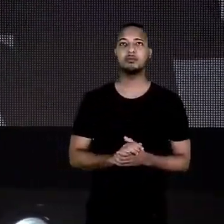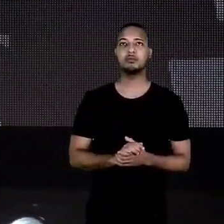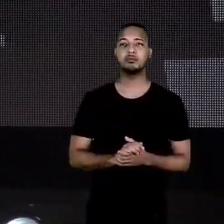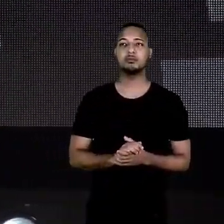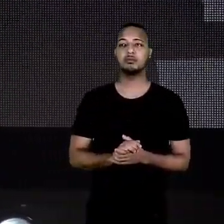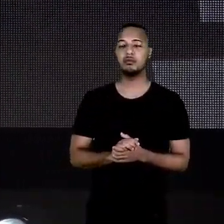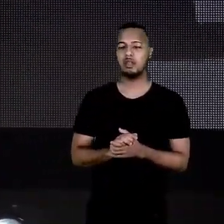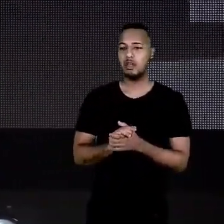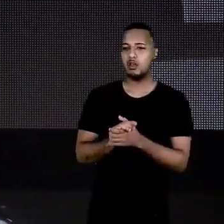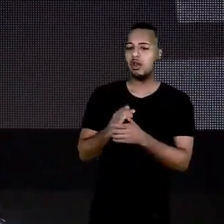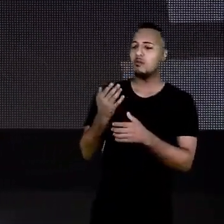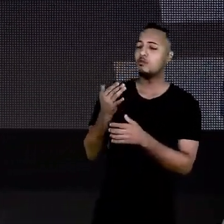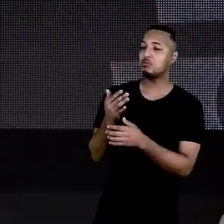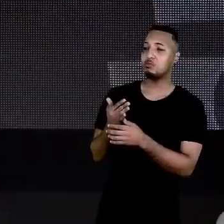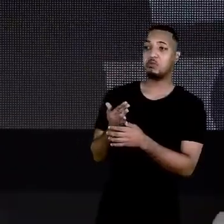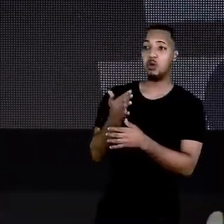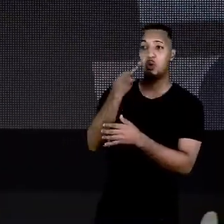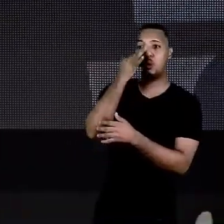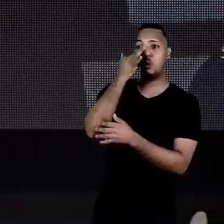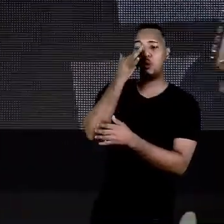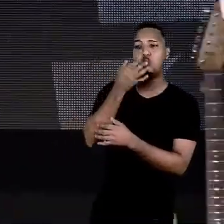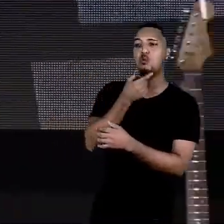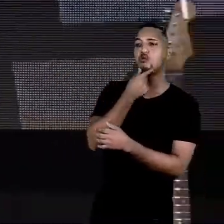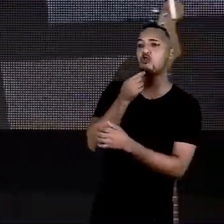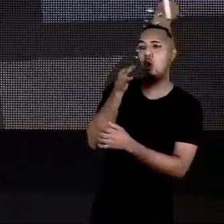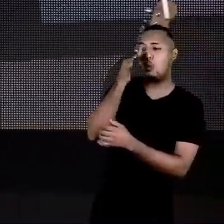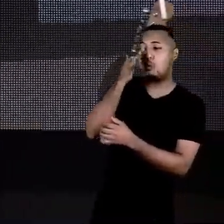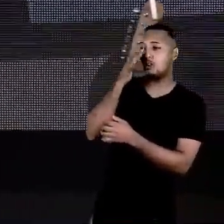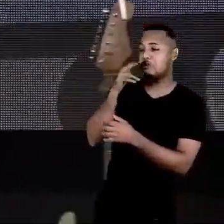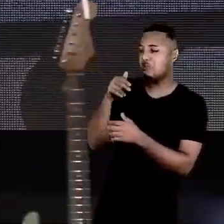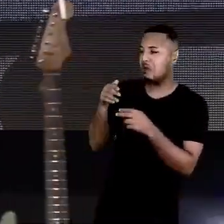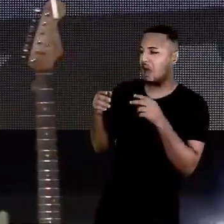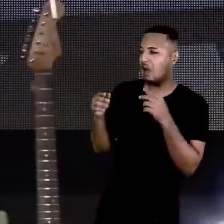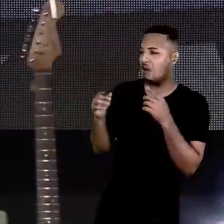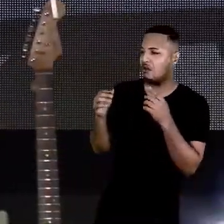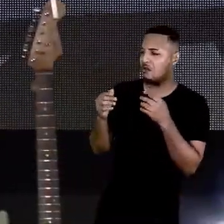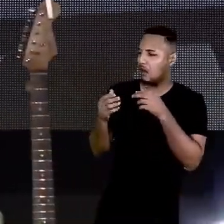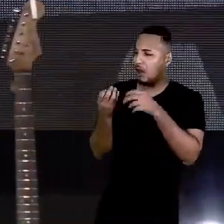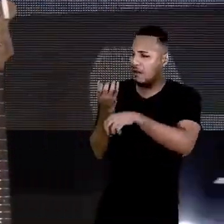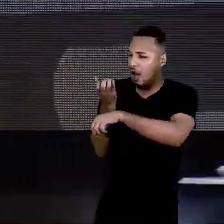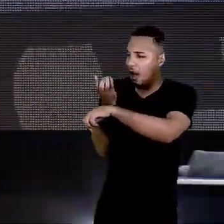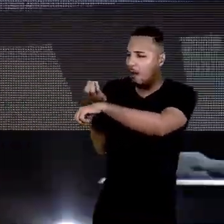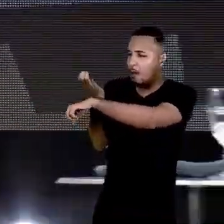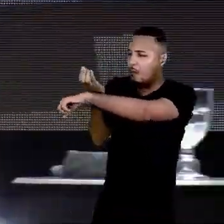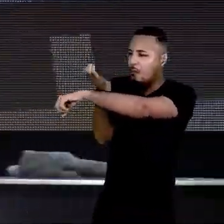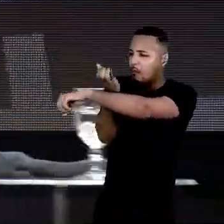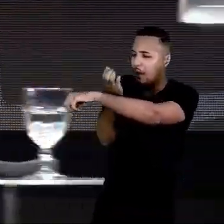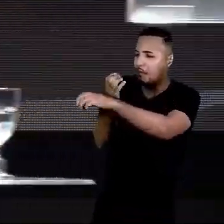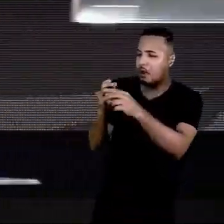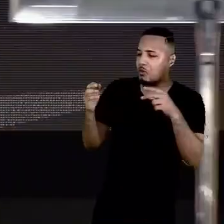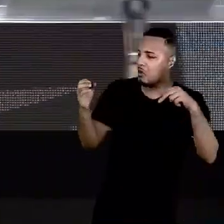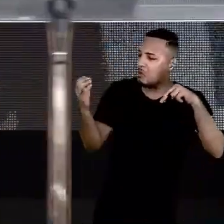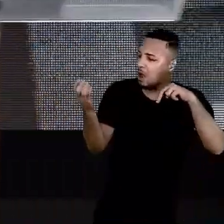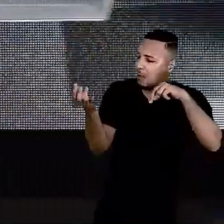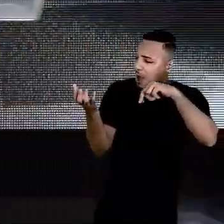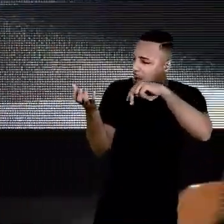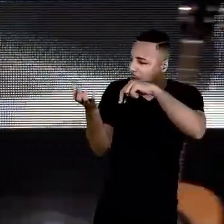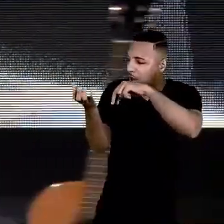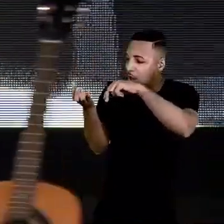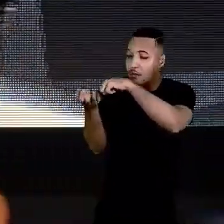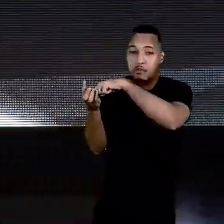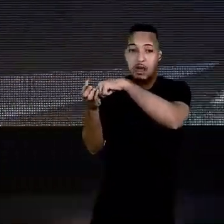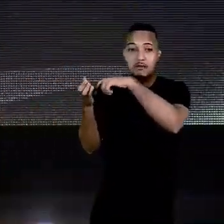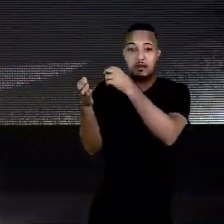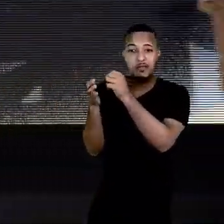espinhos, pá, pegaram ele. Quanto mais ele tentava se largar daquela planta, cheia de espinhos, mais os